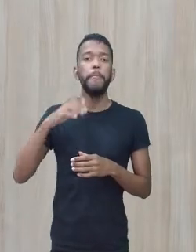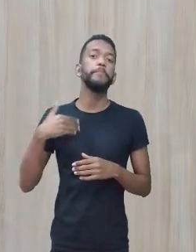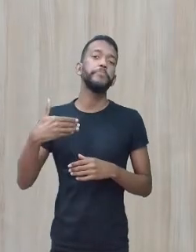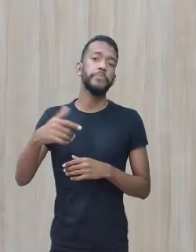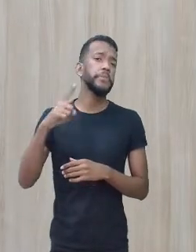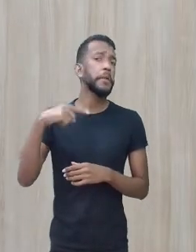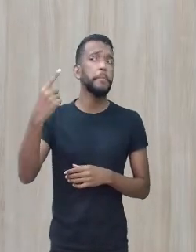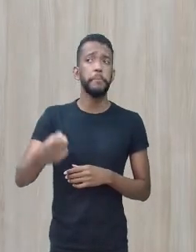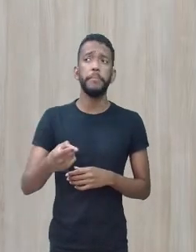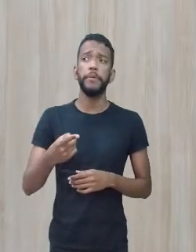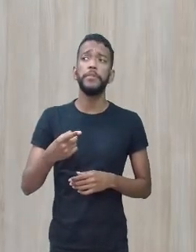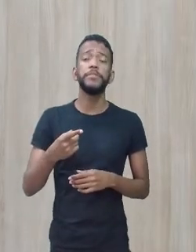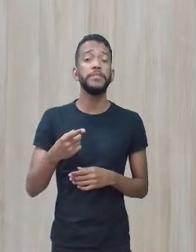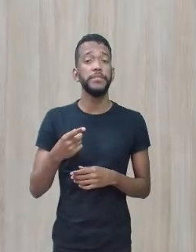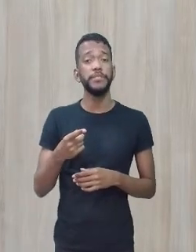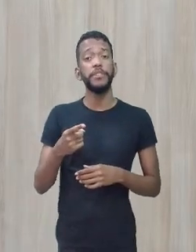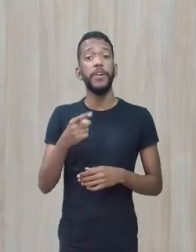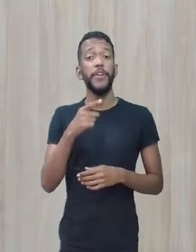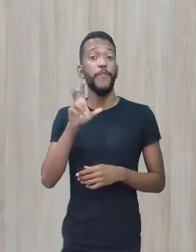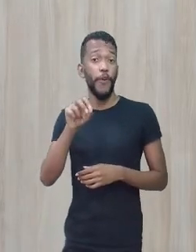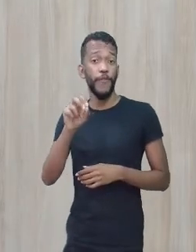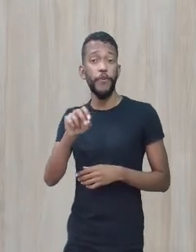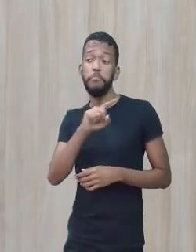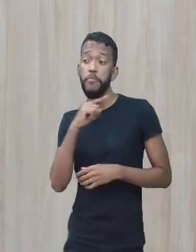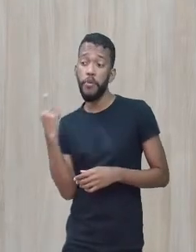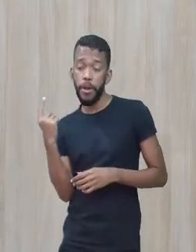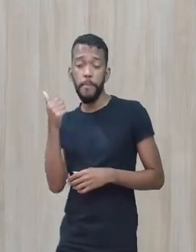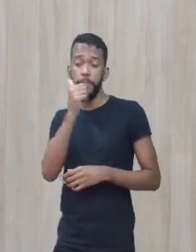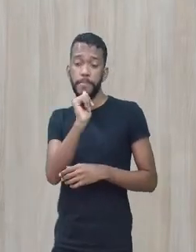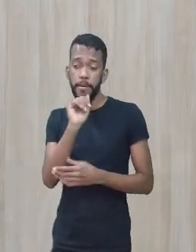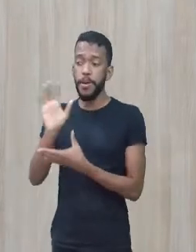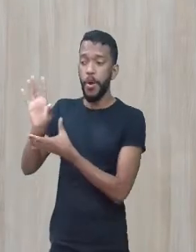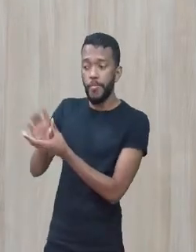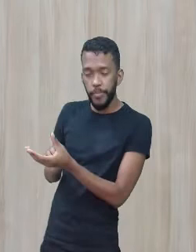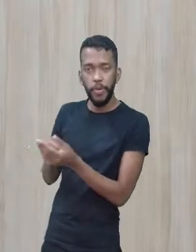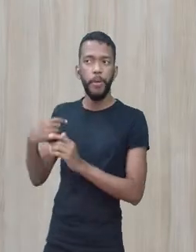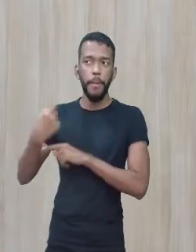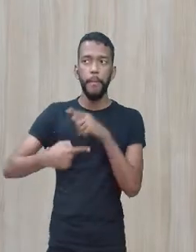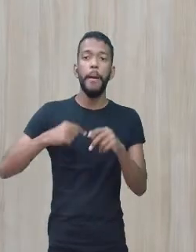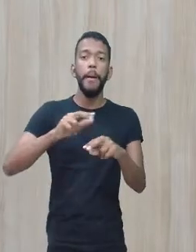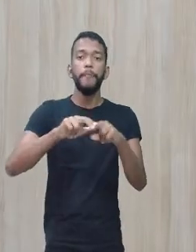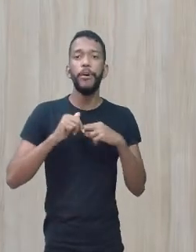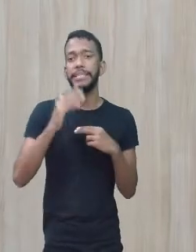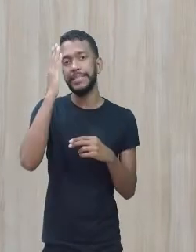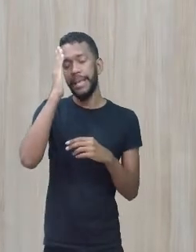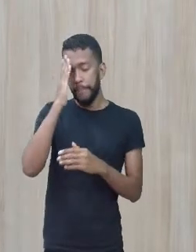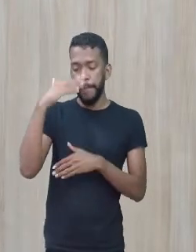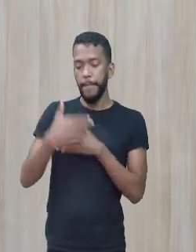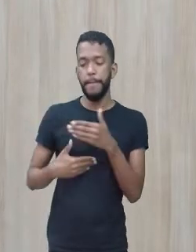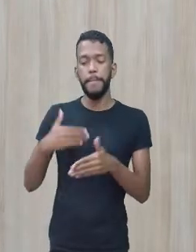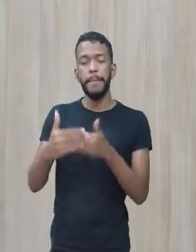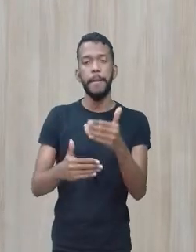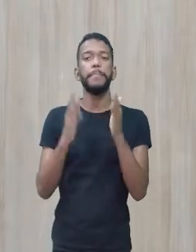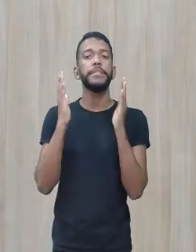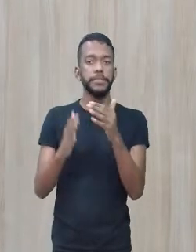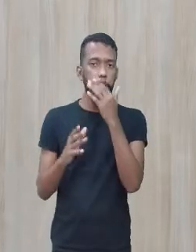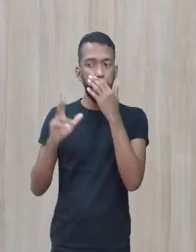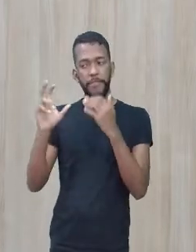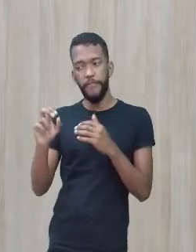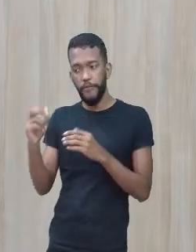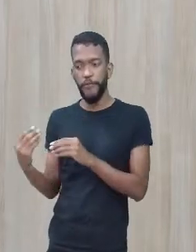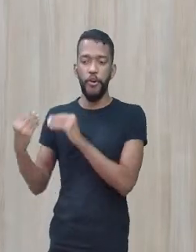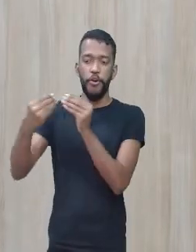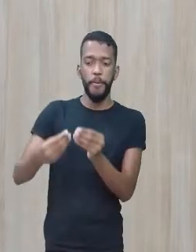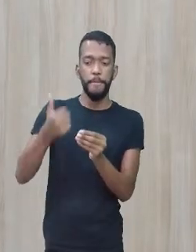faleceu, minha mãe continuou repetindo isso, né? Continuou repetindo por quê? Porque aquele saber ele foi passado, né, da minha avó para